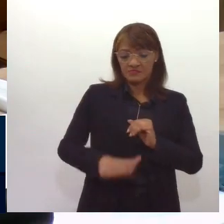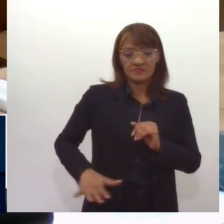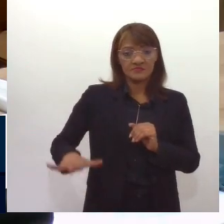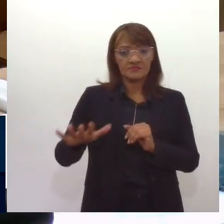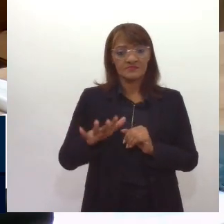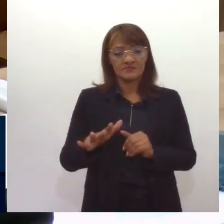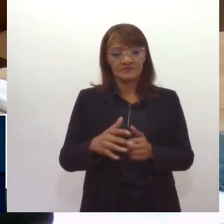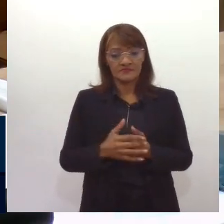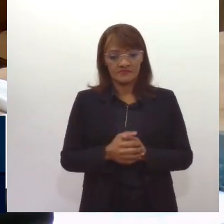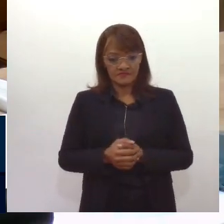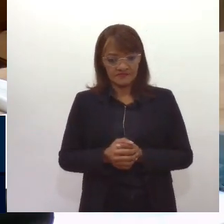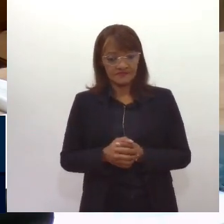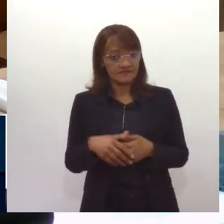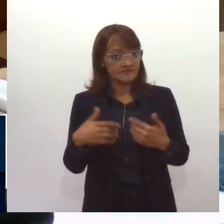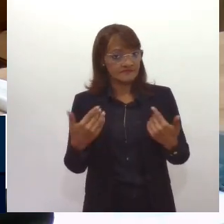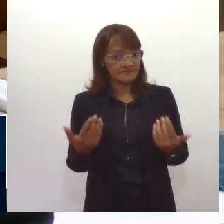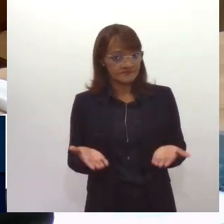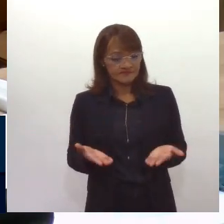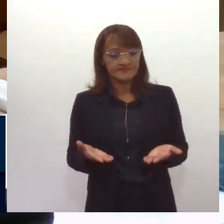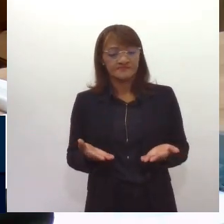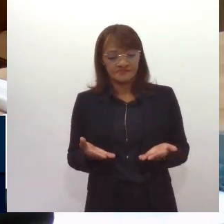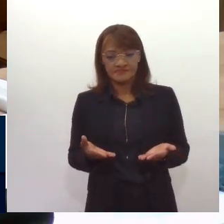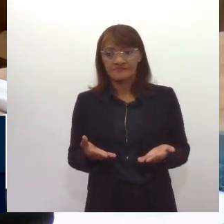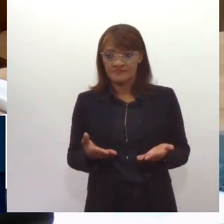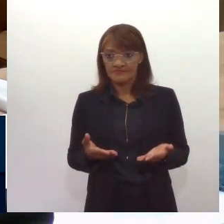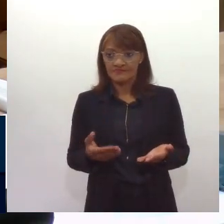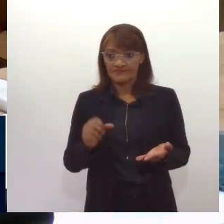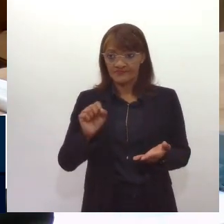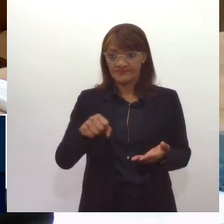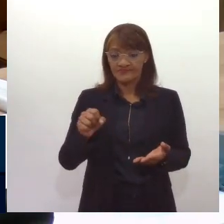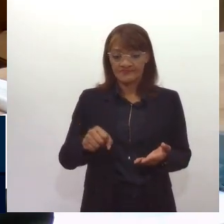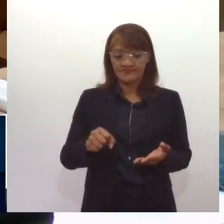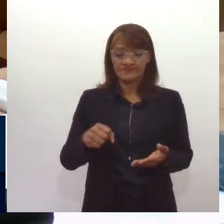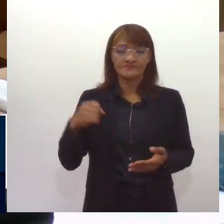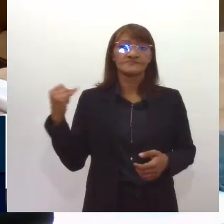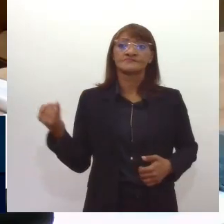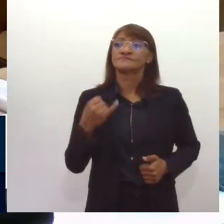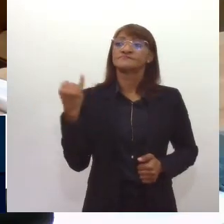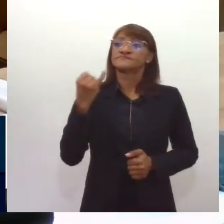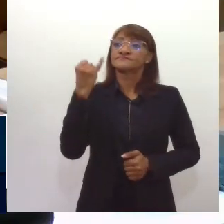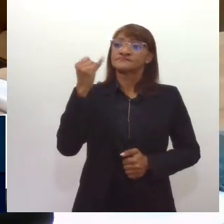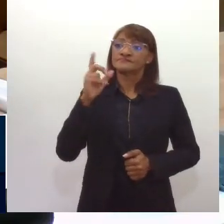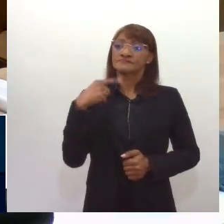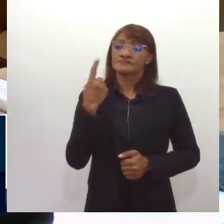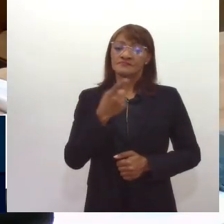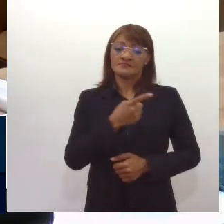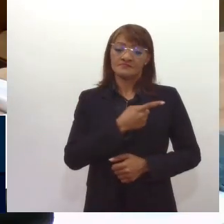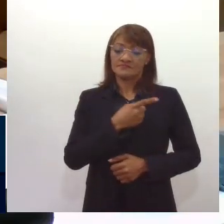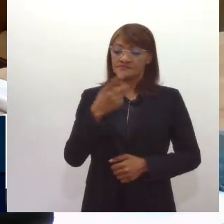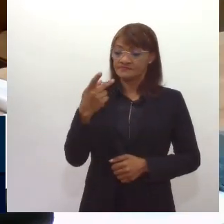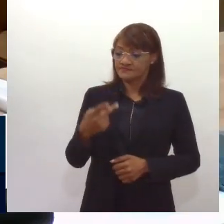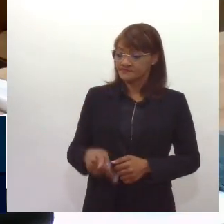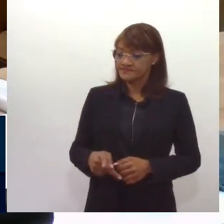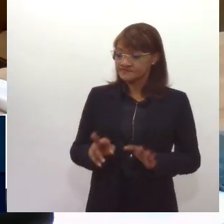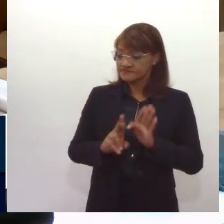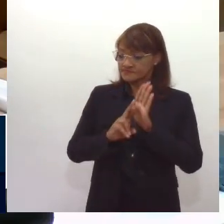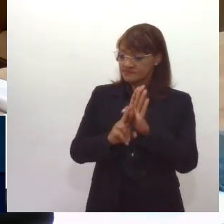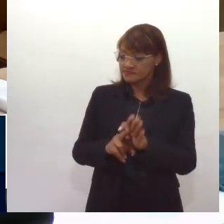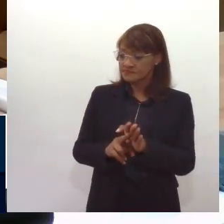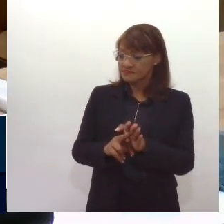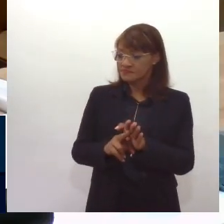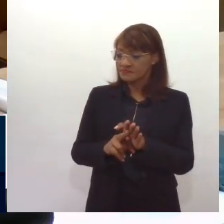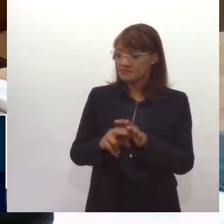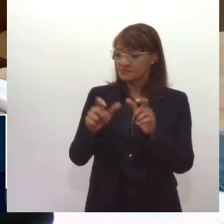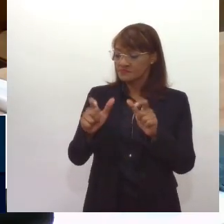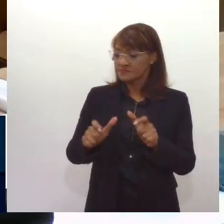que seria uma iniciativa importante nossa aqui trazer os representantes daquela, né, daquela região, para a